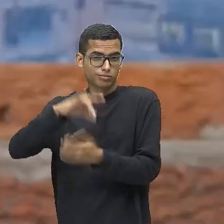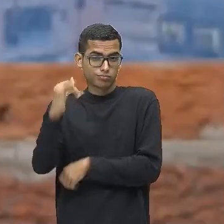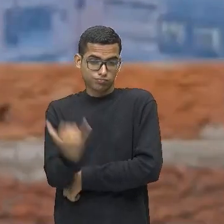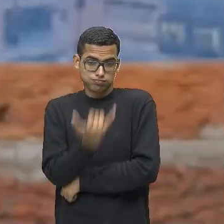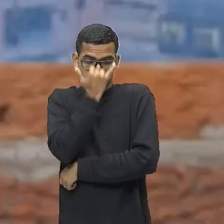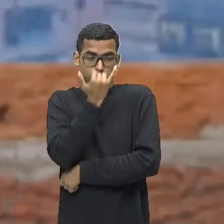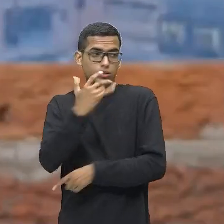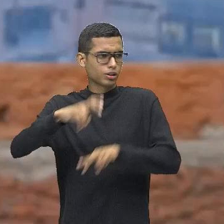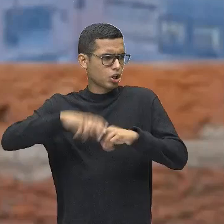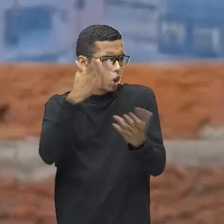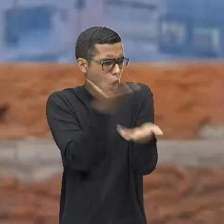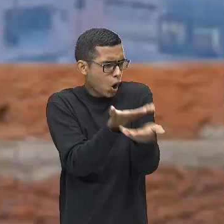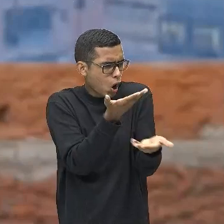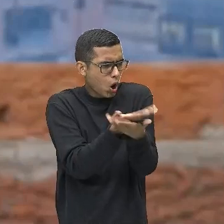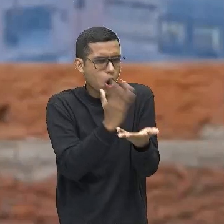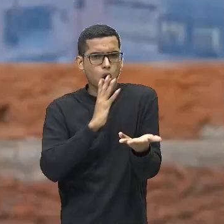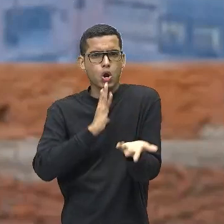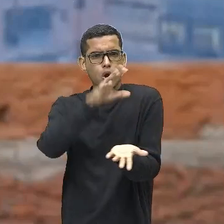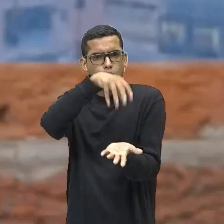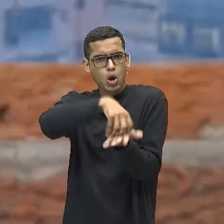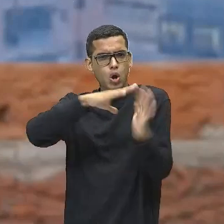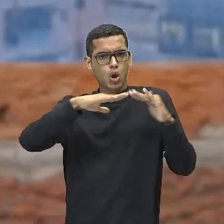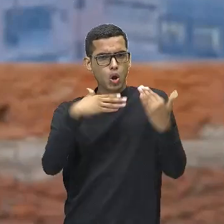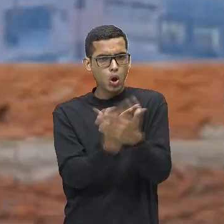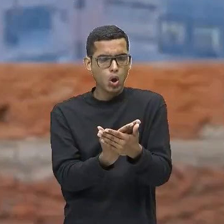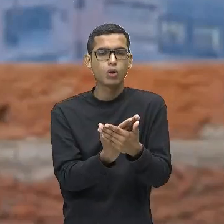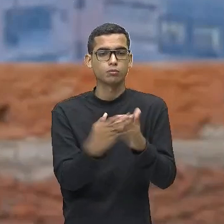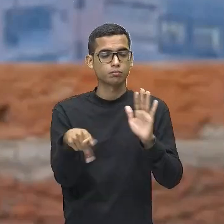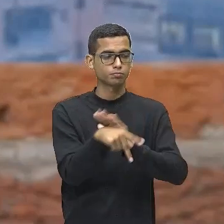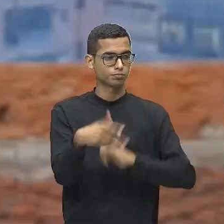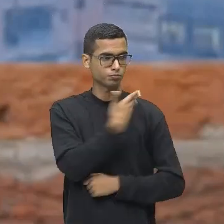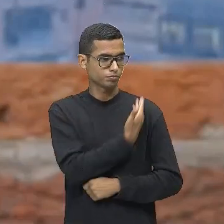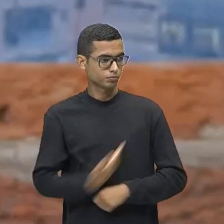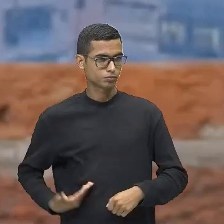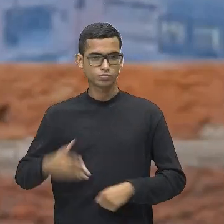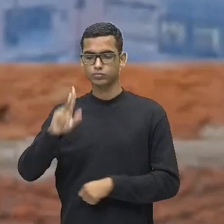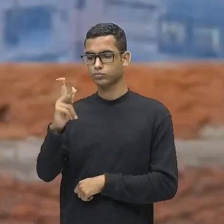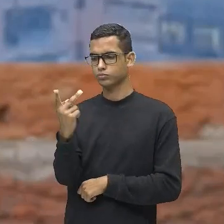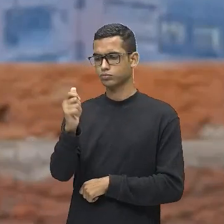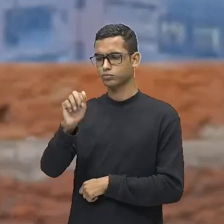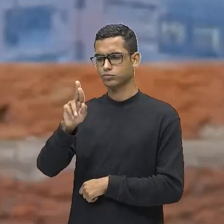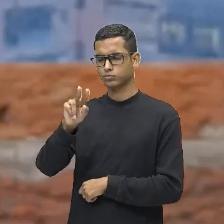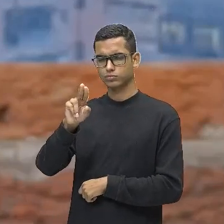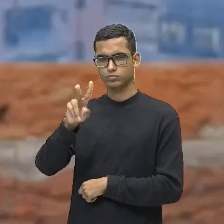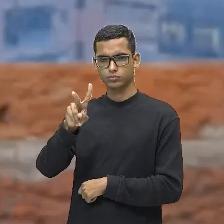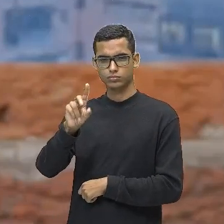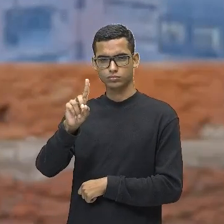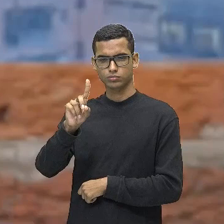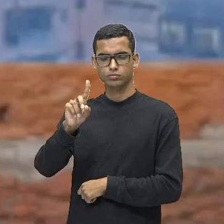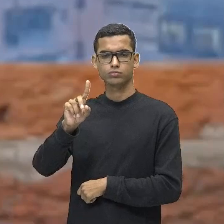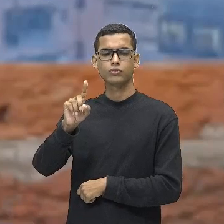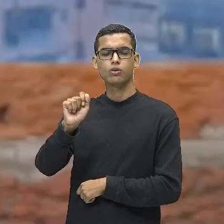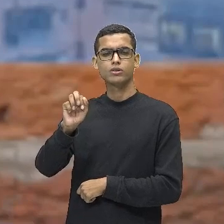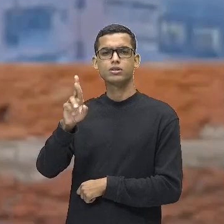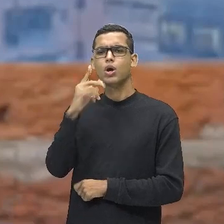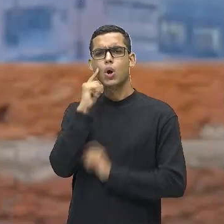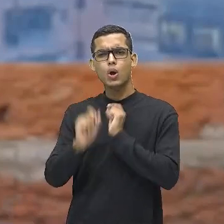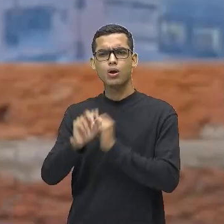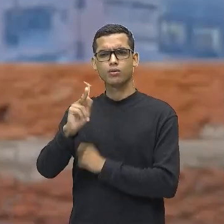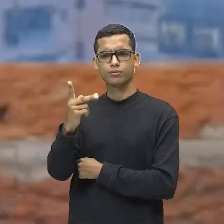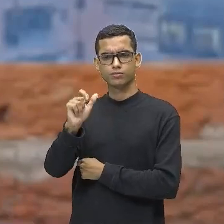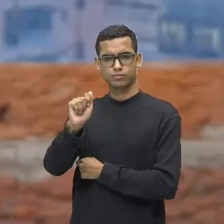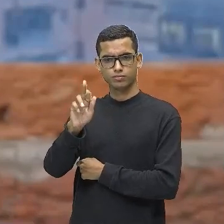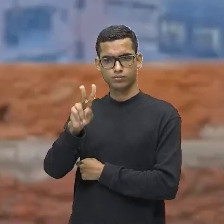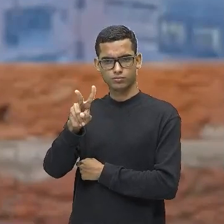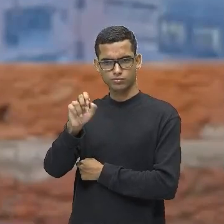recentes, como da Escola de Saúde Pública de Harvard, que afirmam que videogames violentos podem aumentar sentimentos